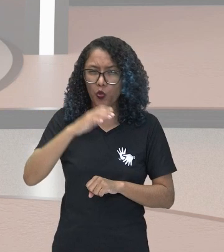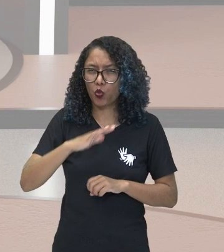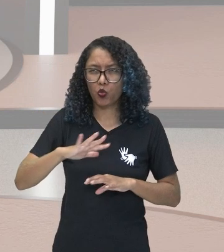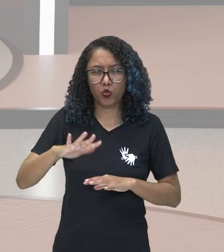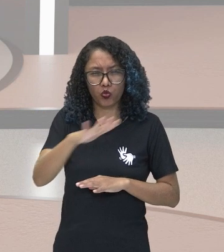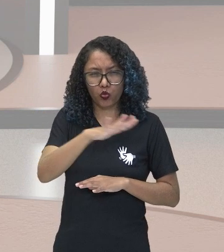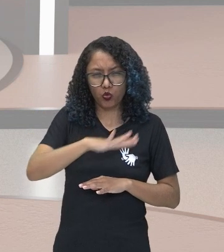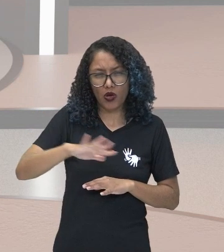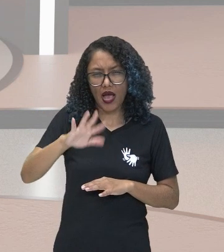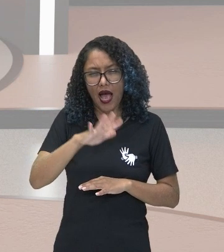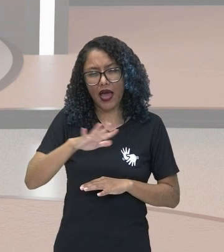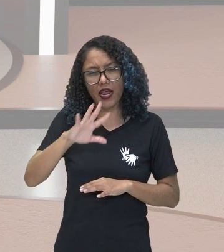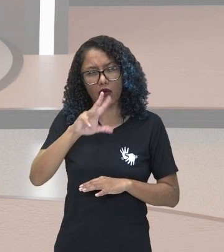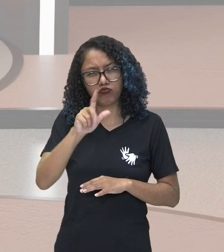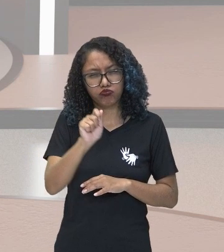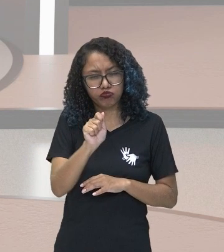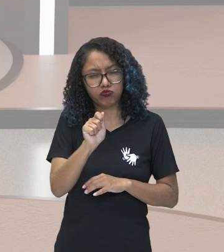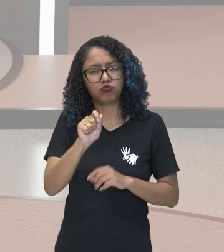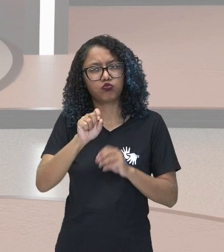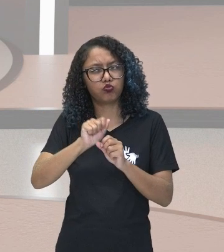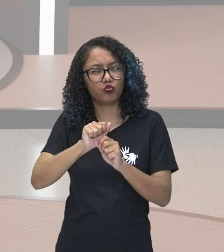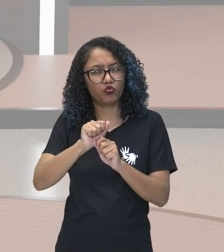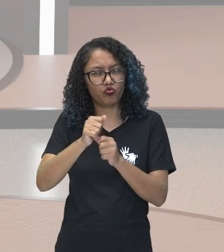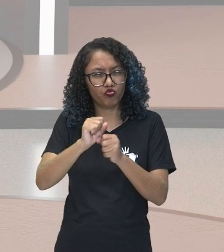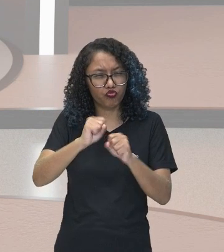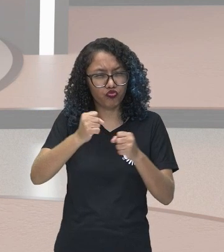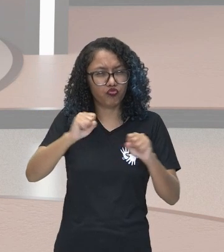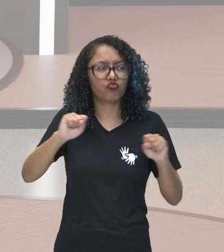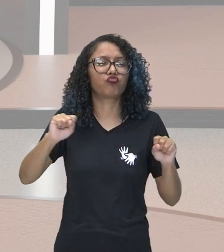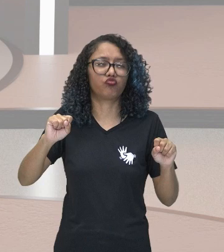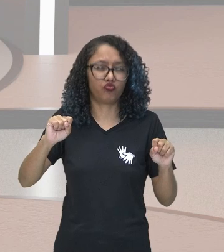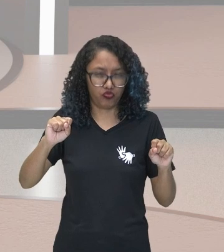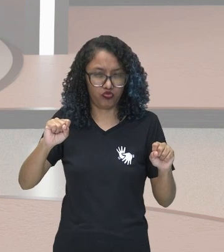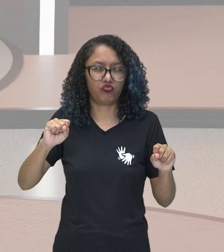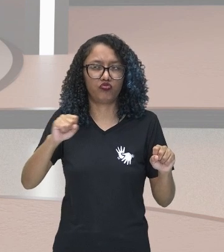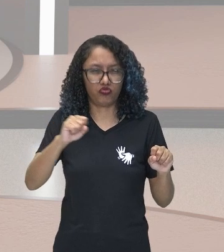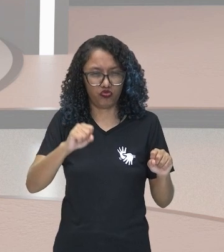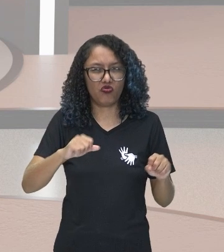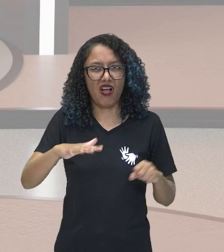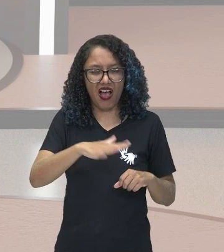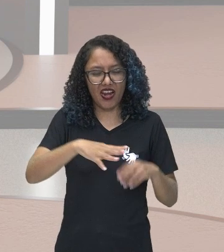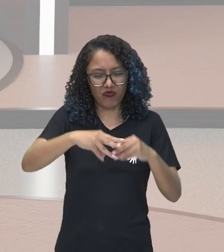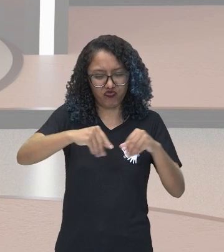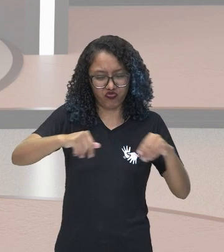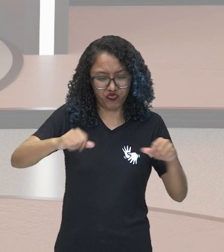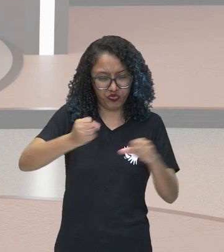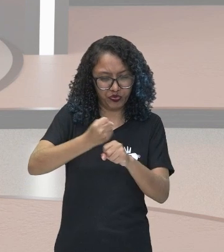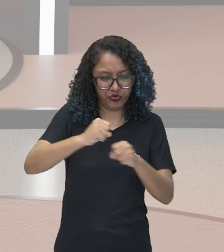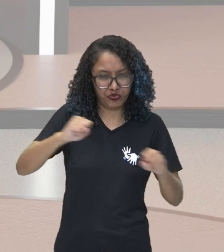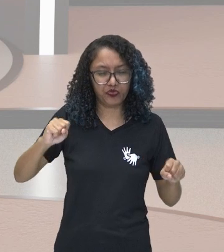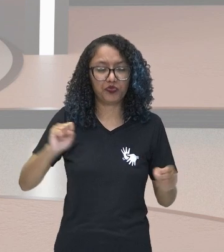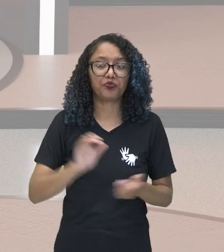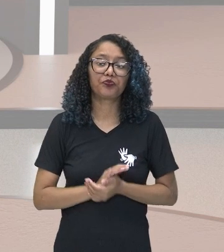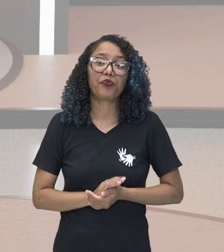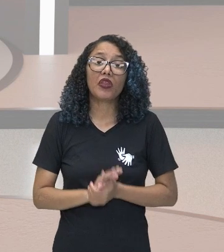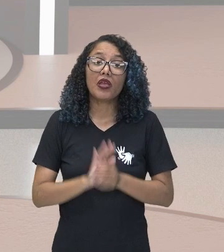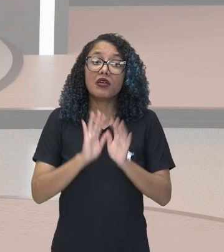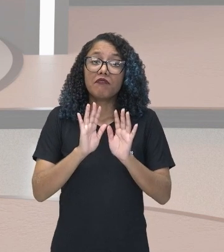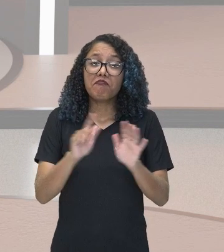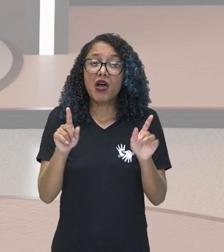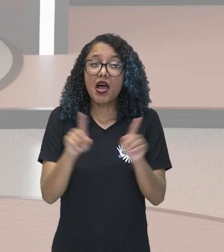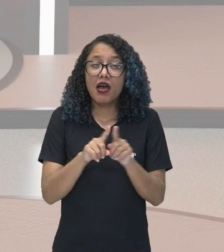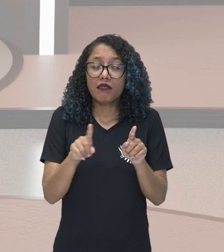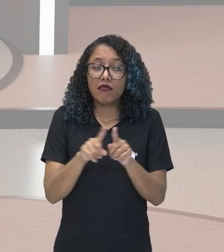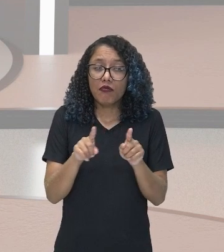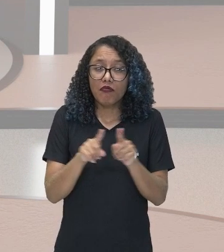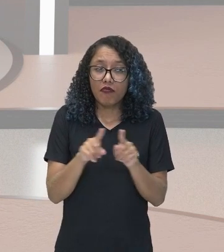ele acaba tendo uma grande extensão territorial. Mas, além disso, nós também iremos estudar